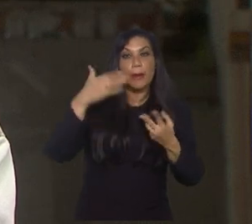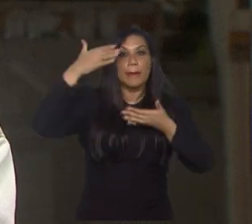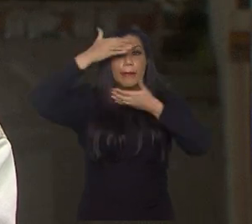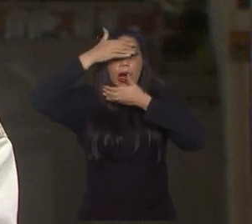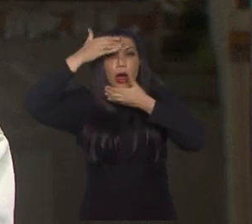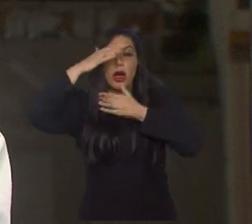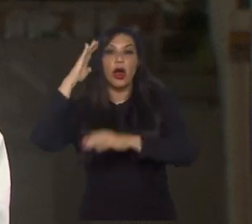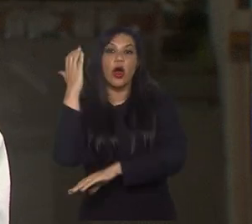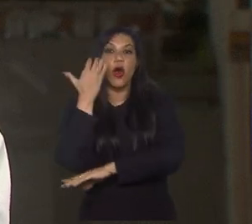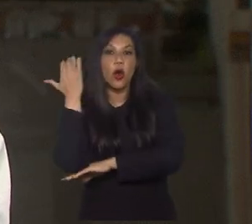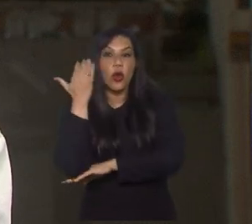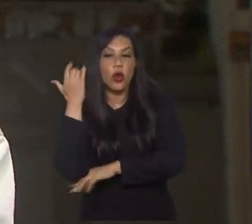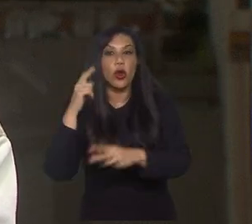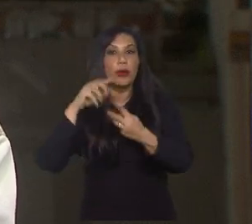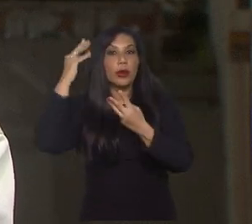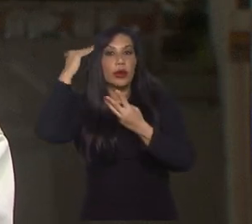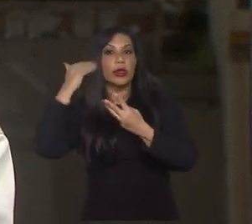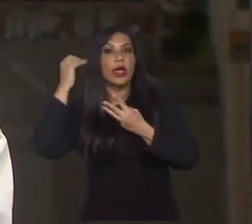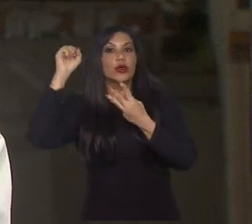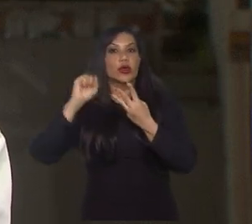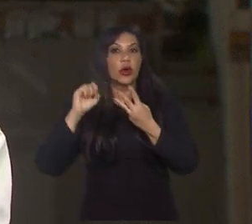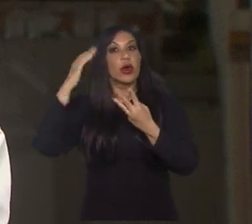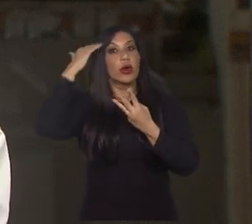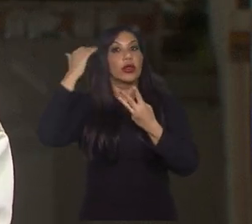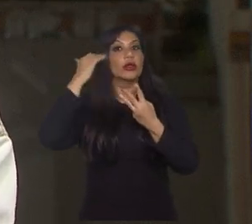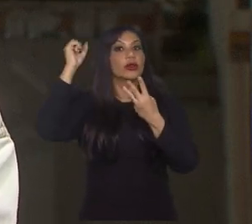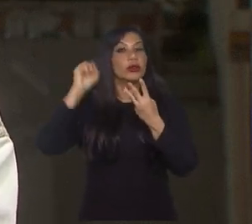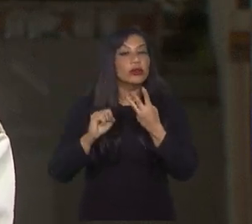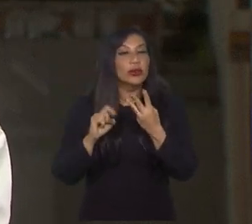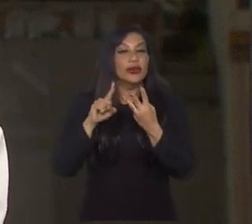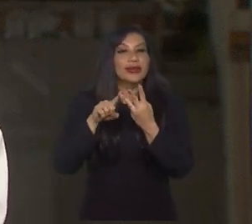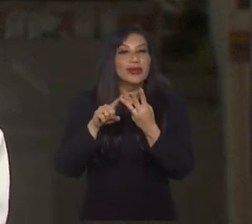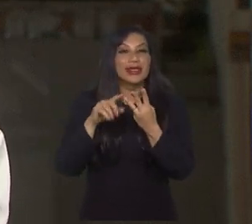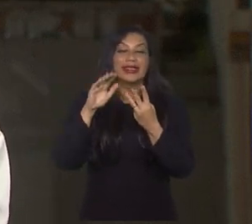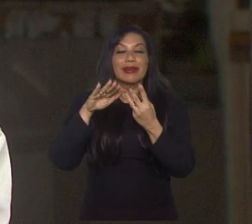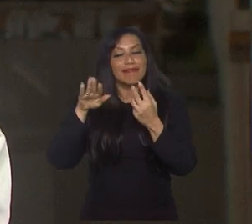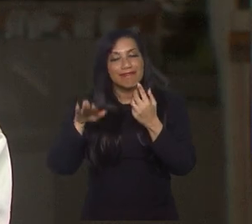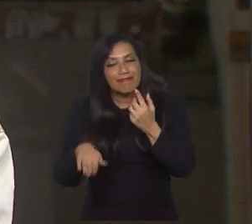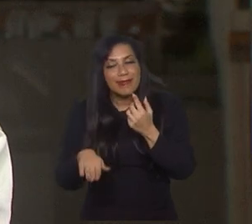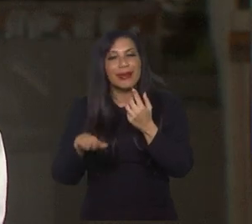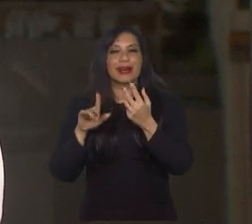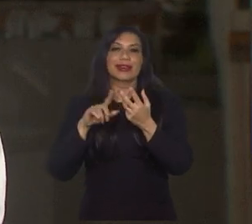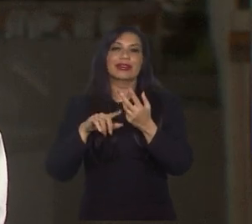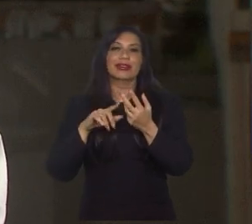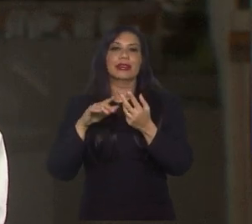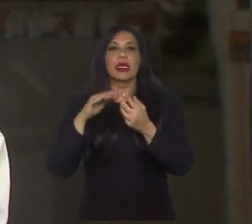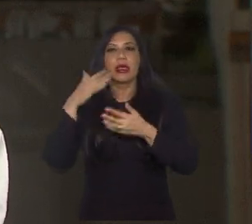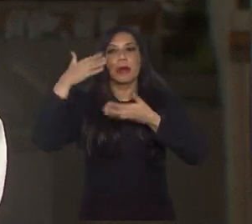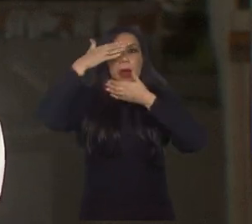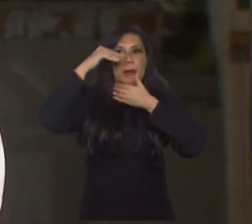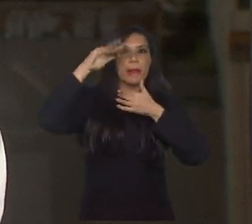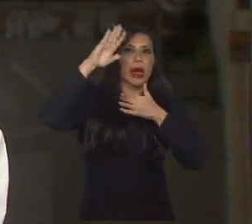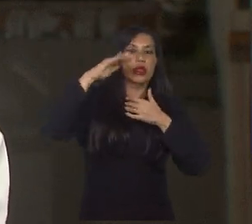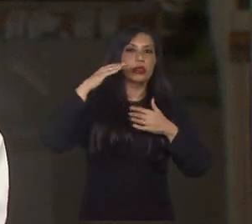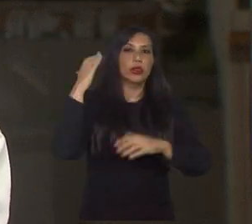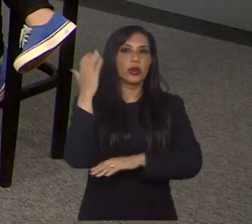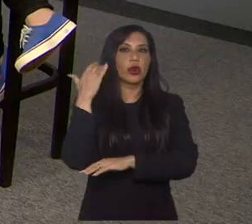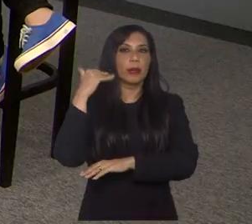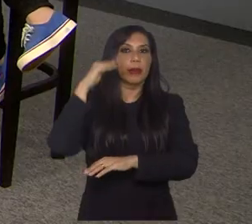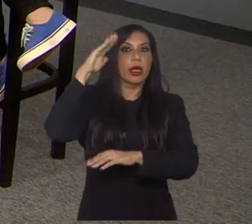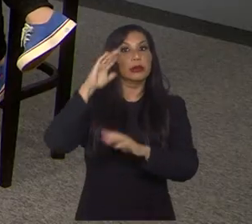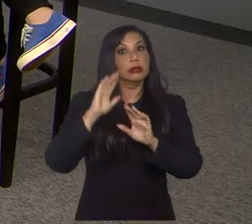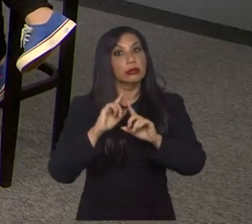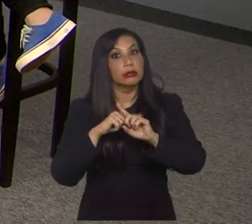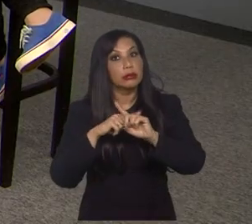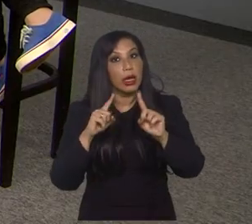Marrocos, Colômbia e Coreia do Sul. Acho que Coreia do Sul é que está um pouquinho mais abaixo de Marrocos e Colômbia, tá? Mas